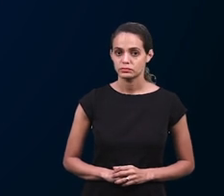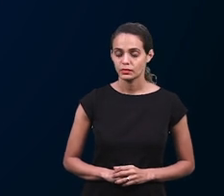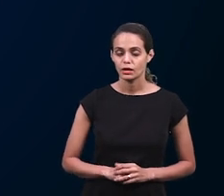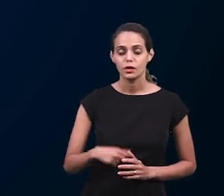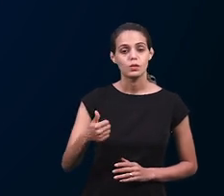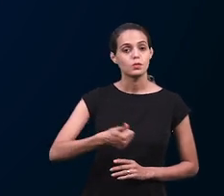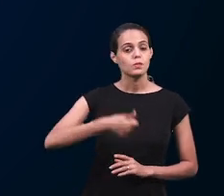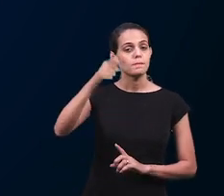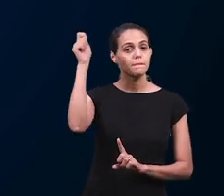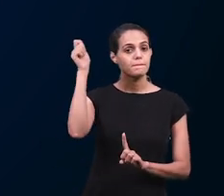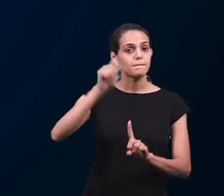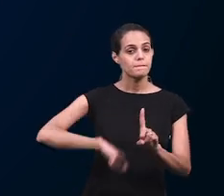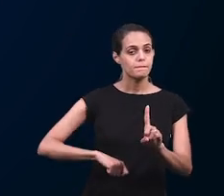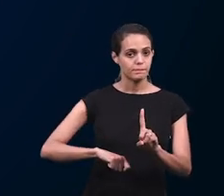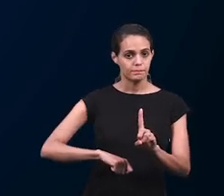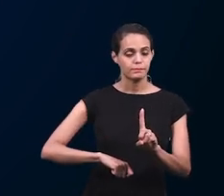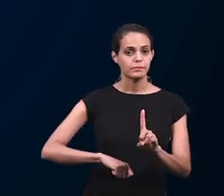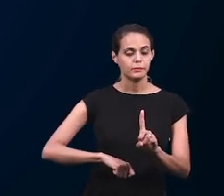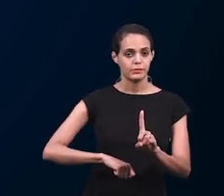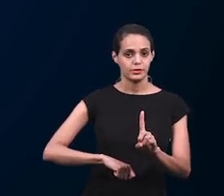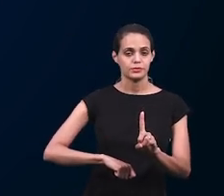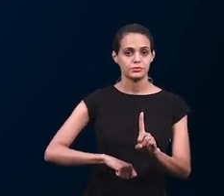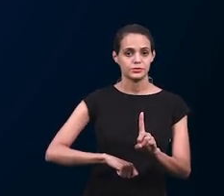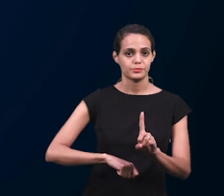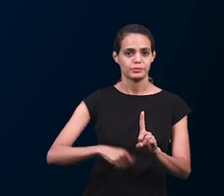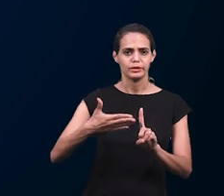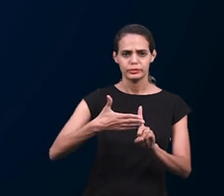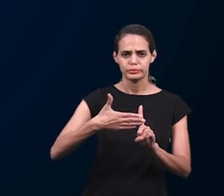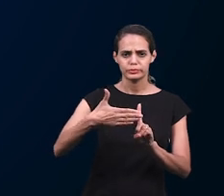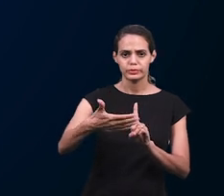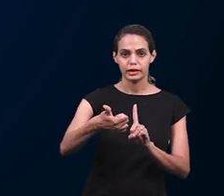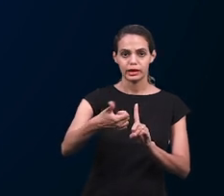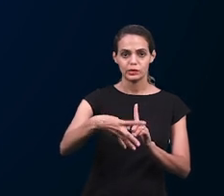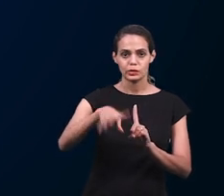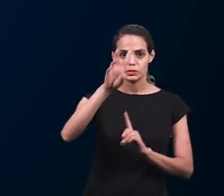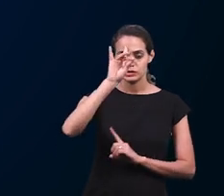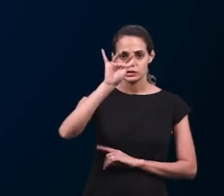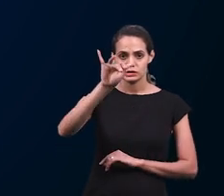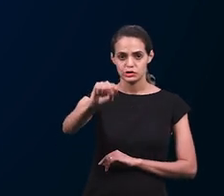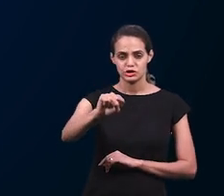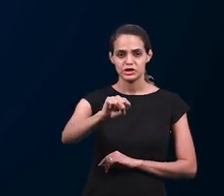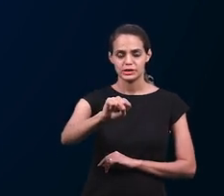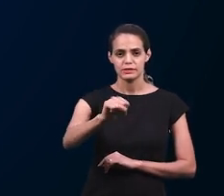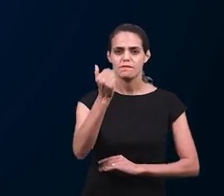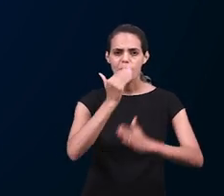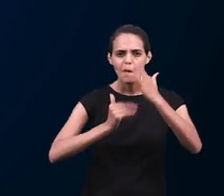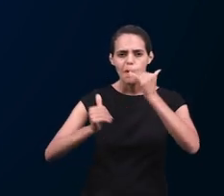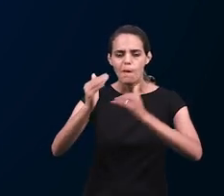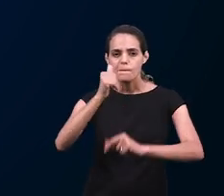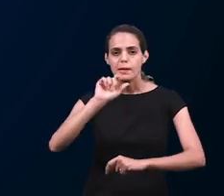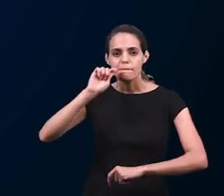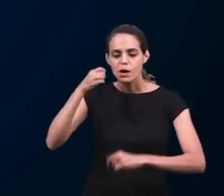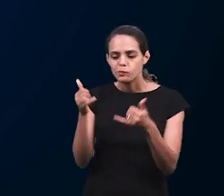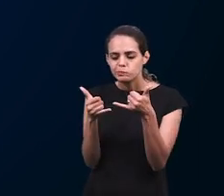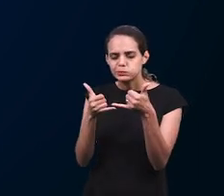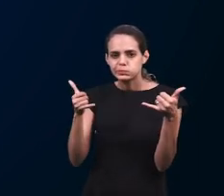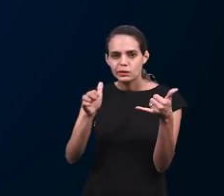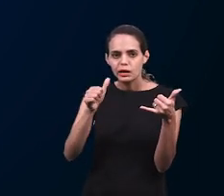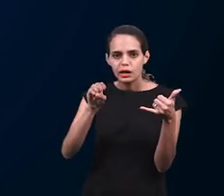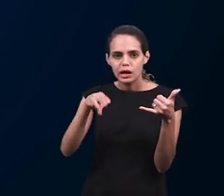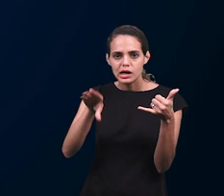no primeiro mês, aos 14 dias do mês, à tarde, comerei pães